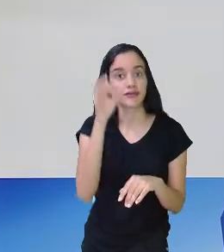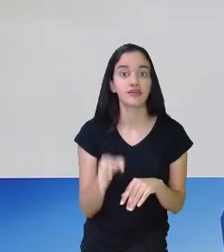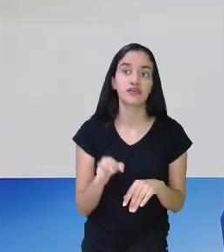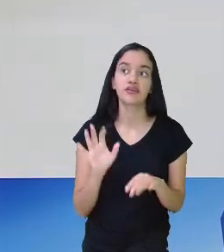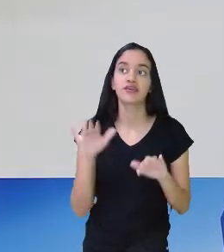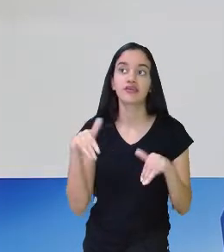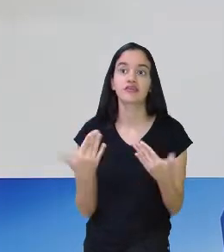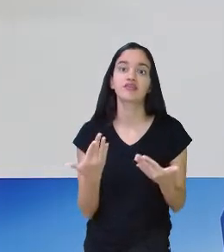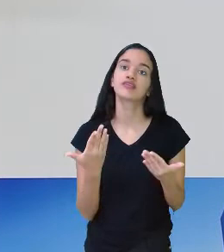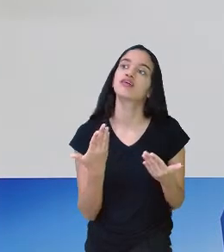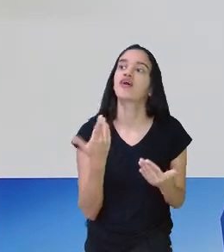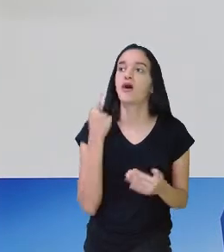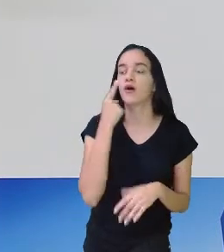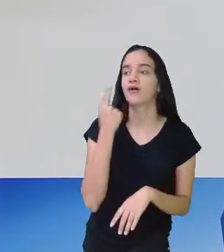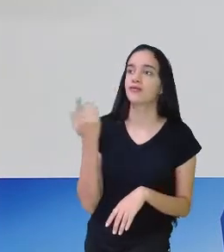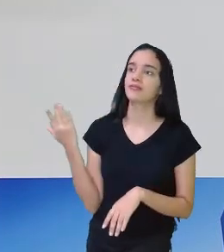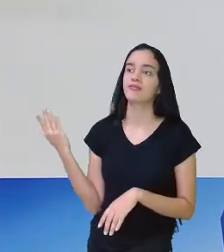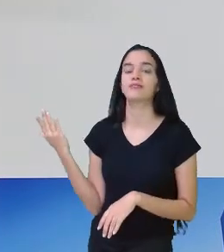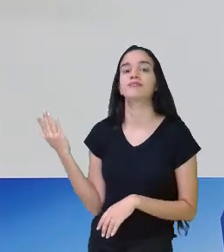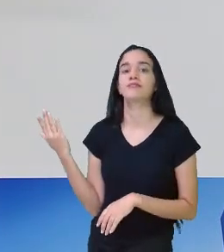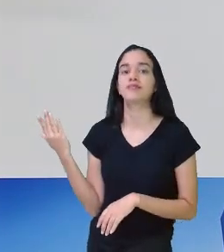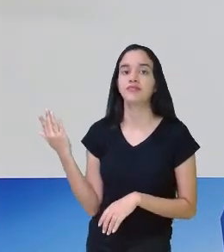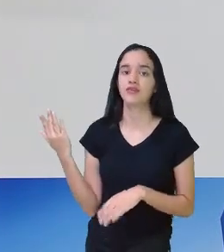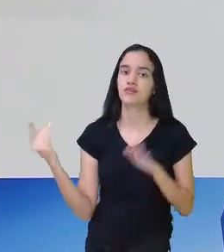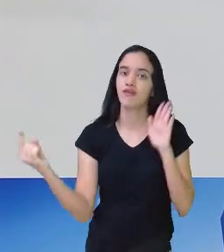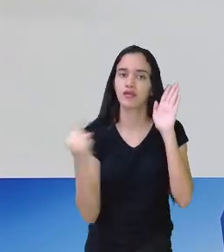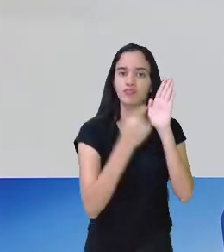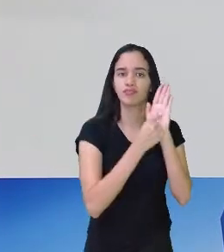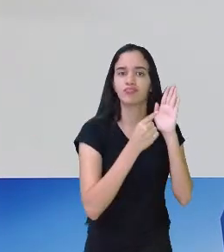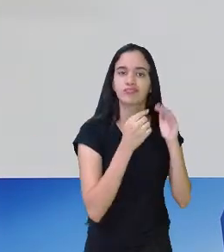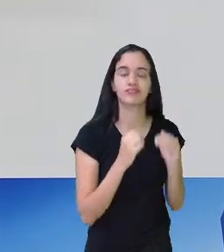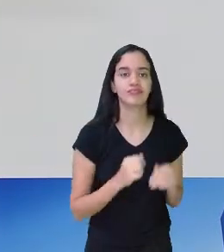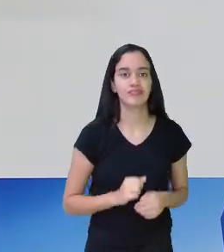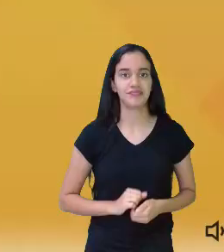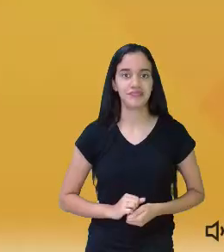já, a gente já tá fechando aqui o nosso jogo, ó. A gente vai abrir esse aqui de cima.